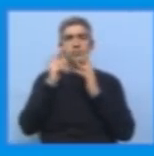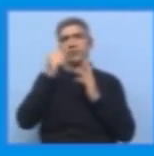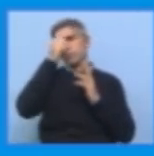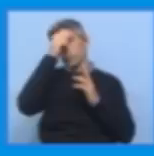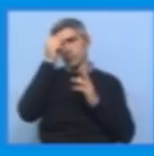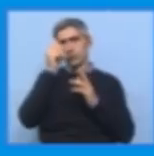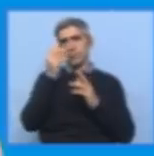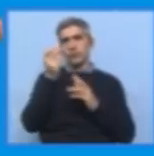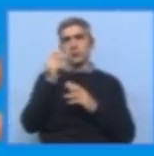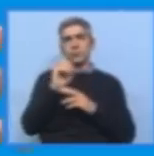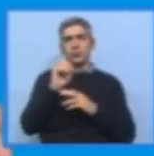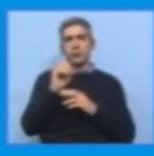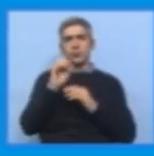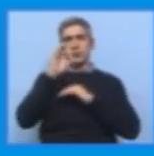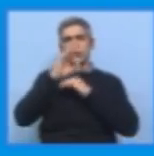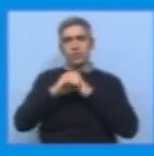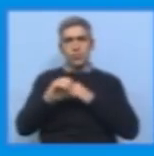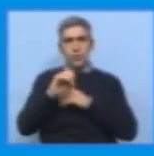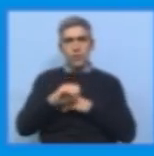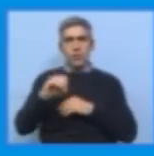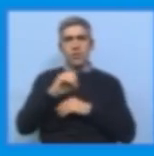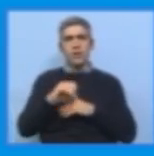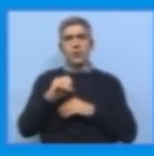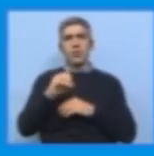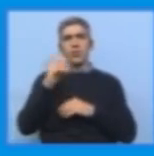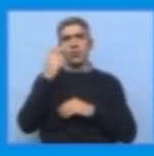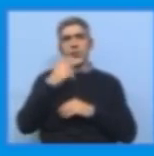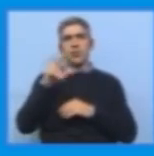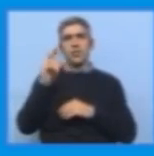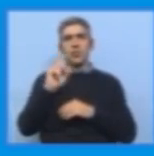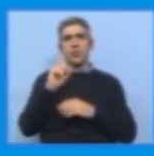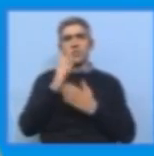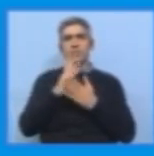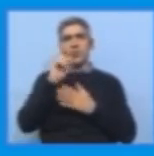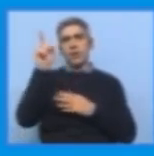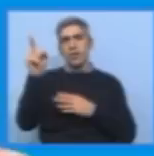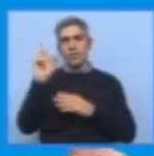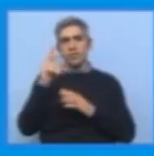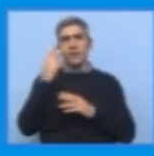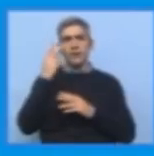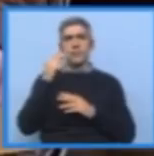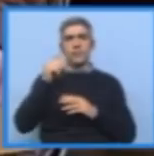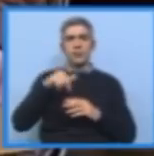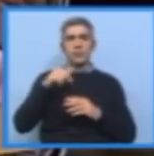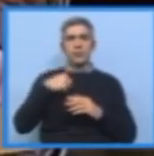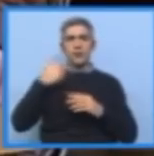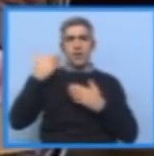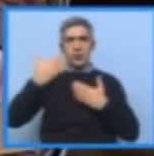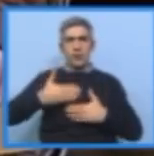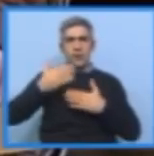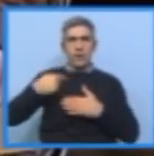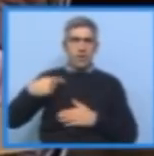que não tem caso, não tem pôr do sol à eternidade, não só lá, mas já vivida no nosso dia a